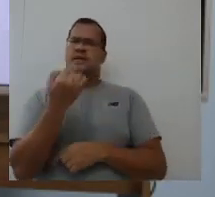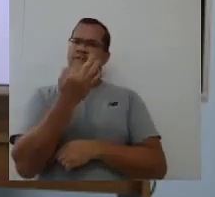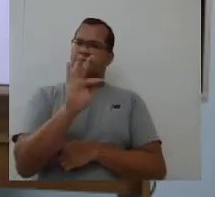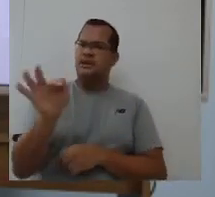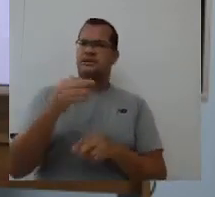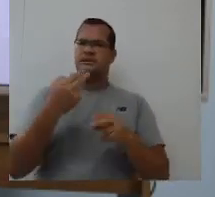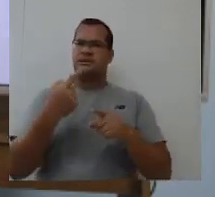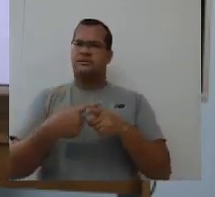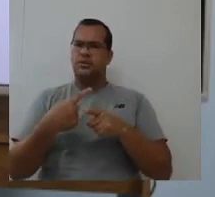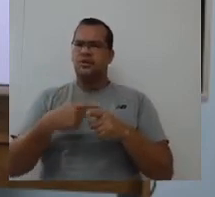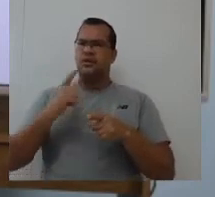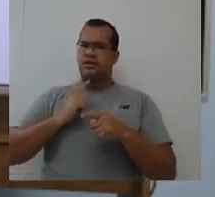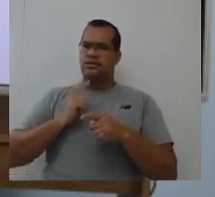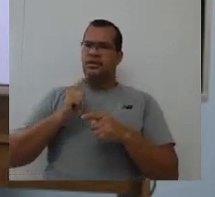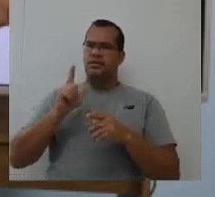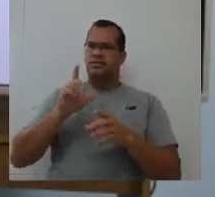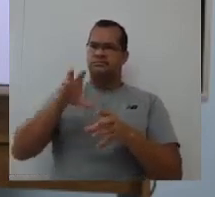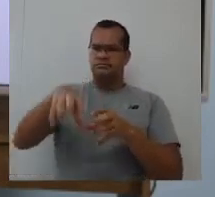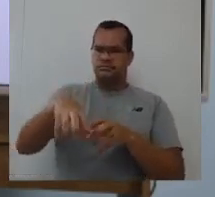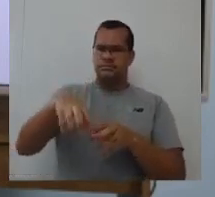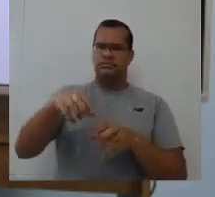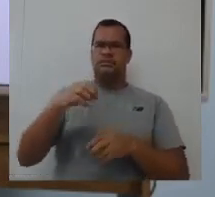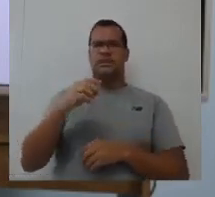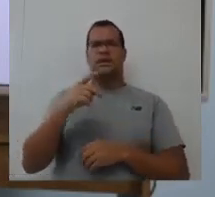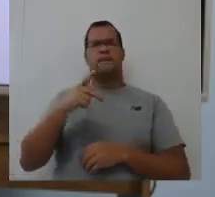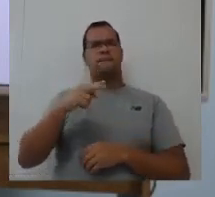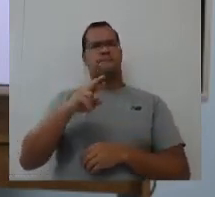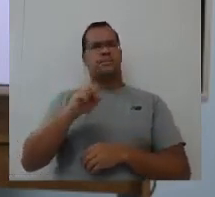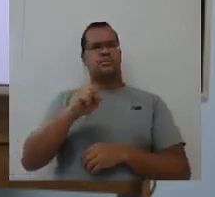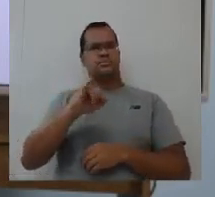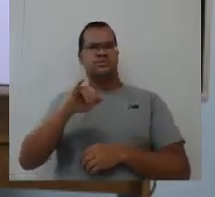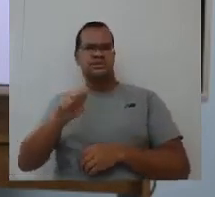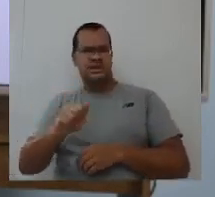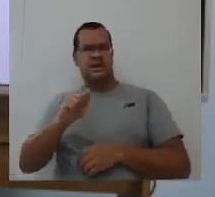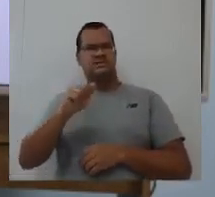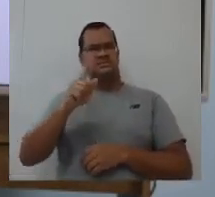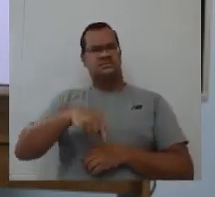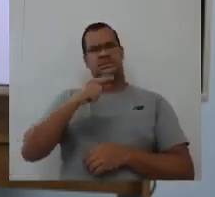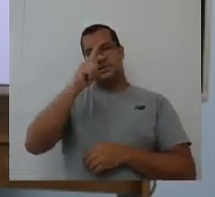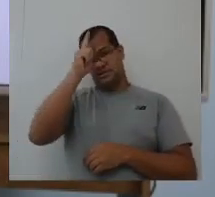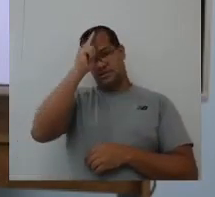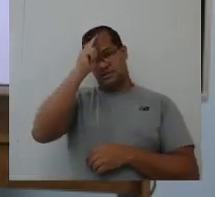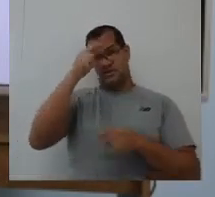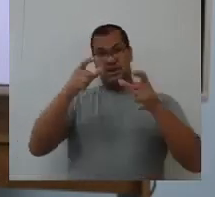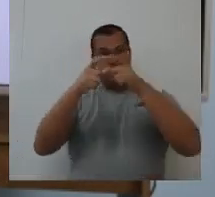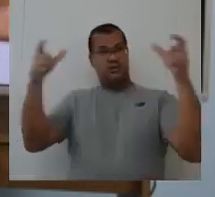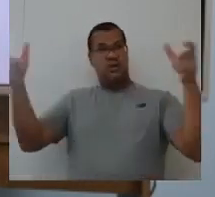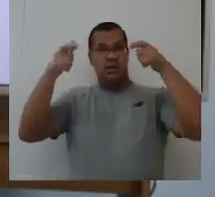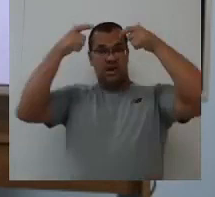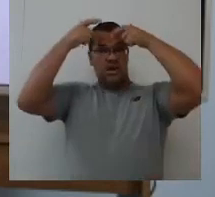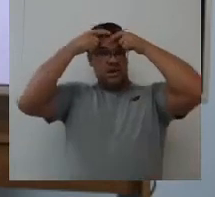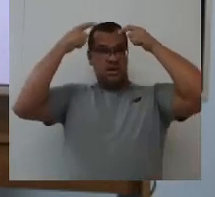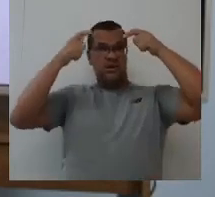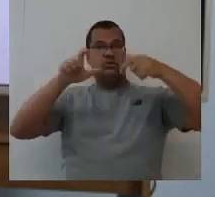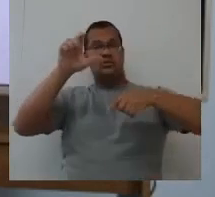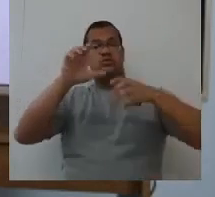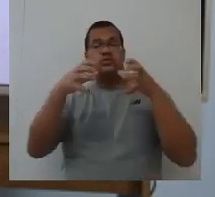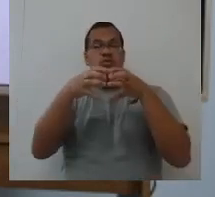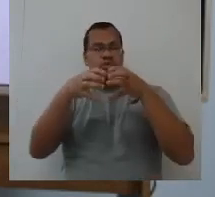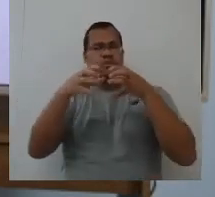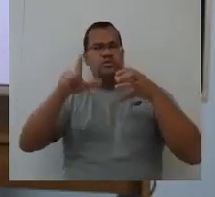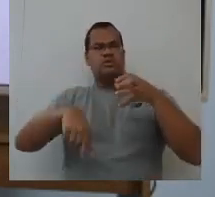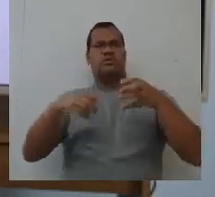pela anexação do território pela Prússia, né? Então, a Guerra Prússia, que era o maior reino daquele grupo que formou a